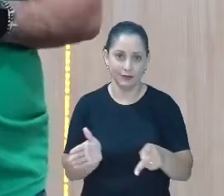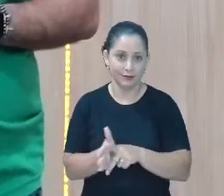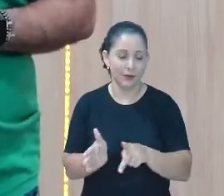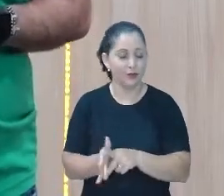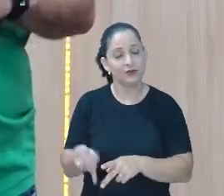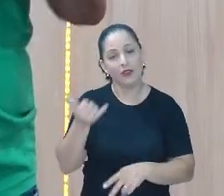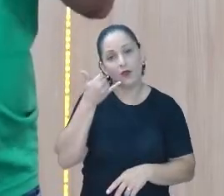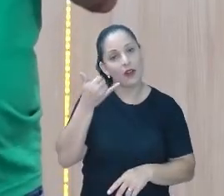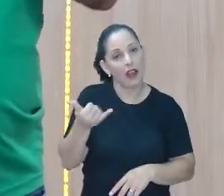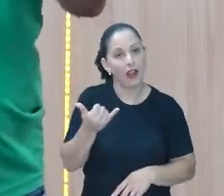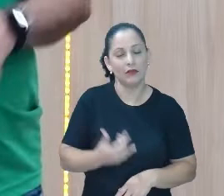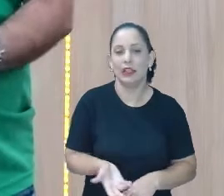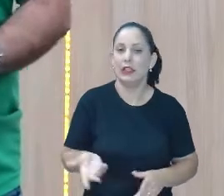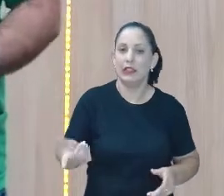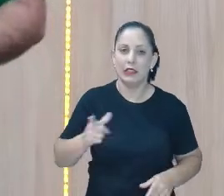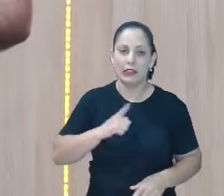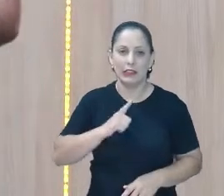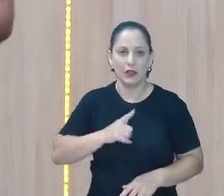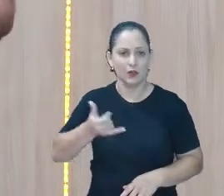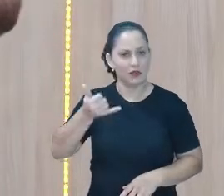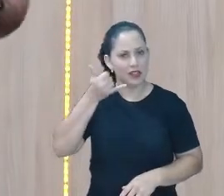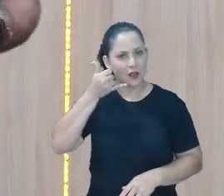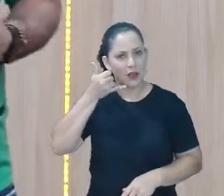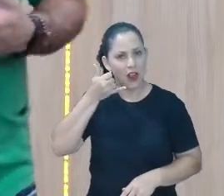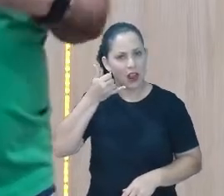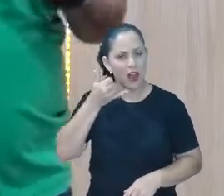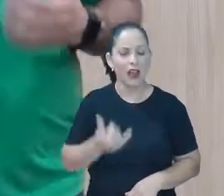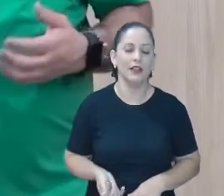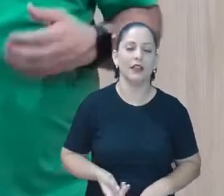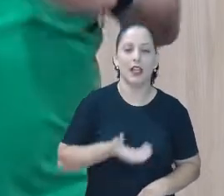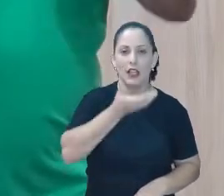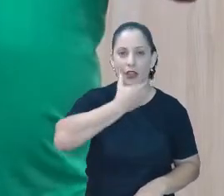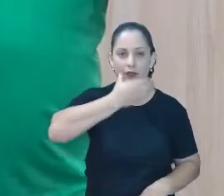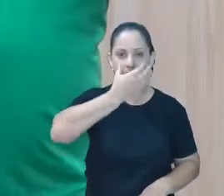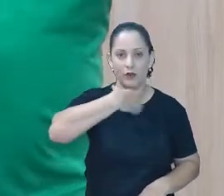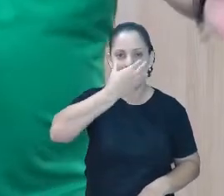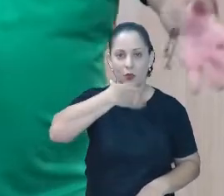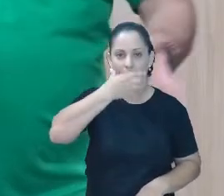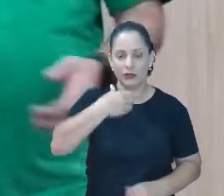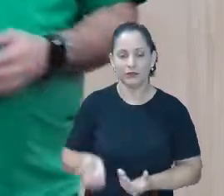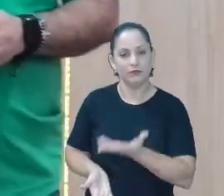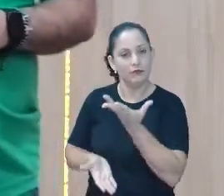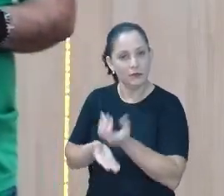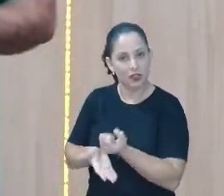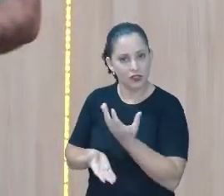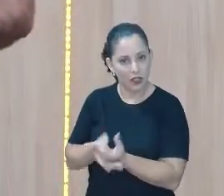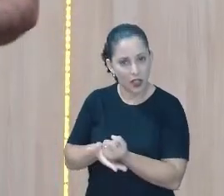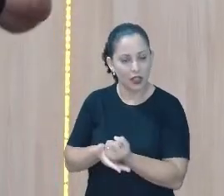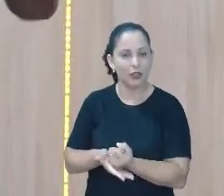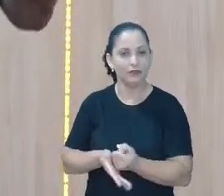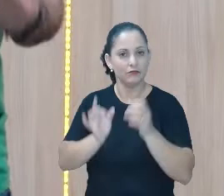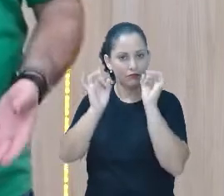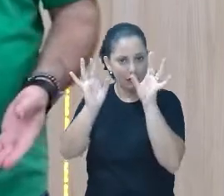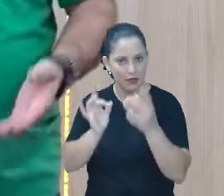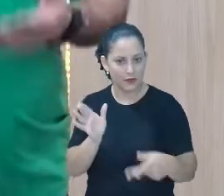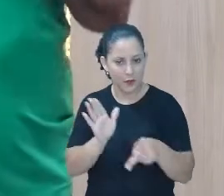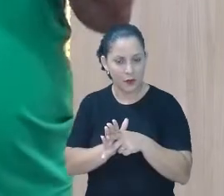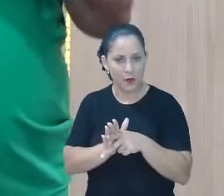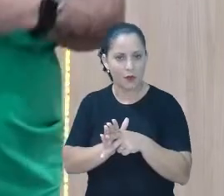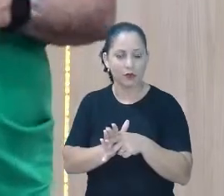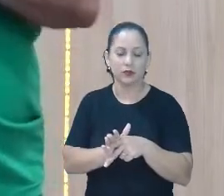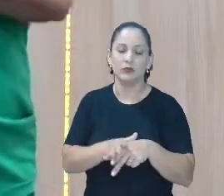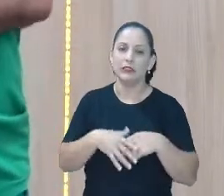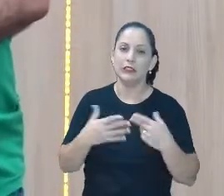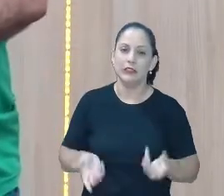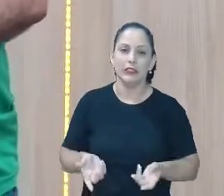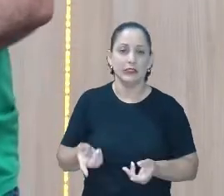seu aparelho, né? Se for um aparelho com sistema operacional iOS, aí você vai ser direcionado para a Apple Store. Se